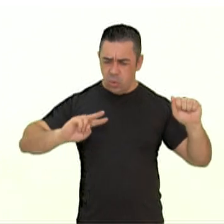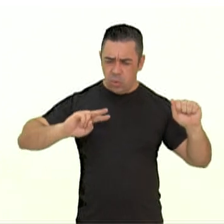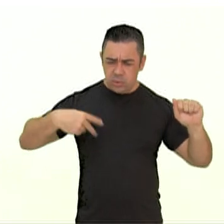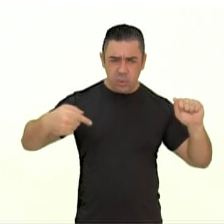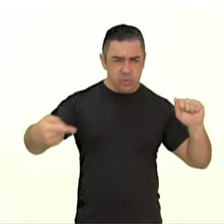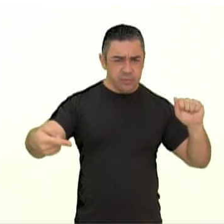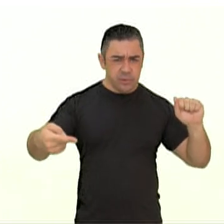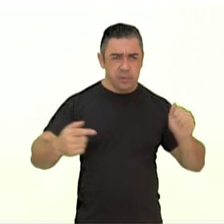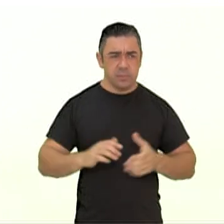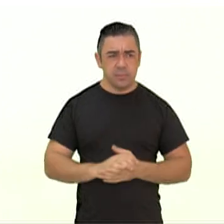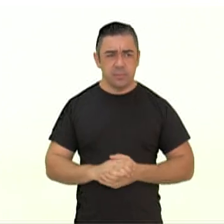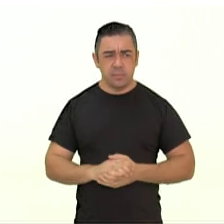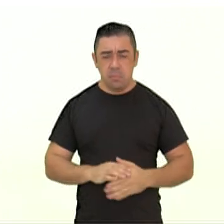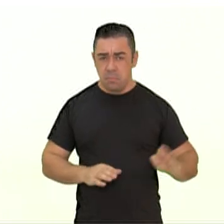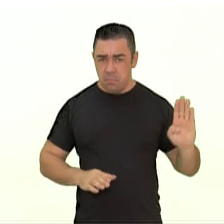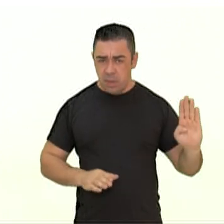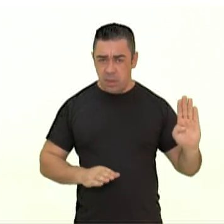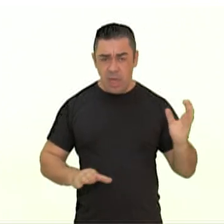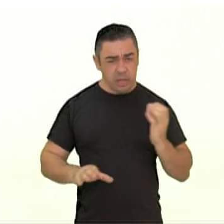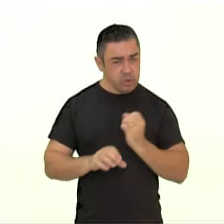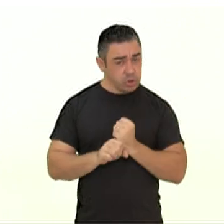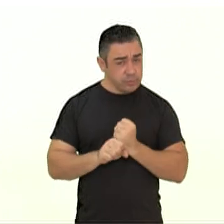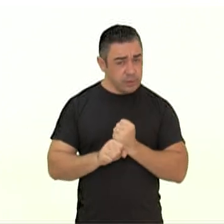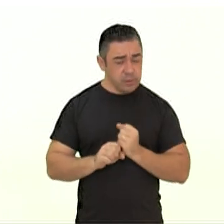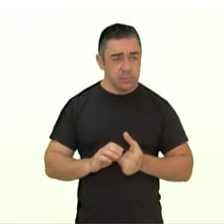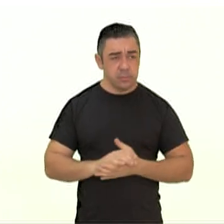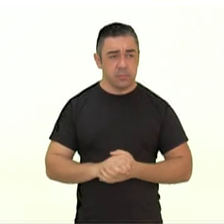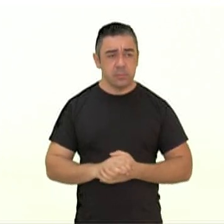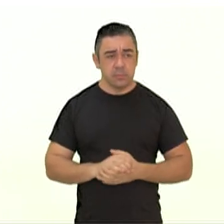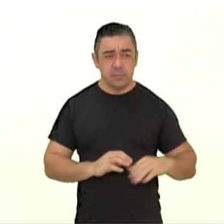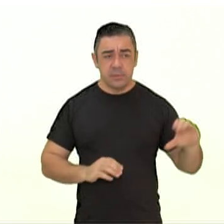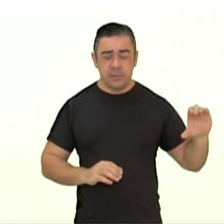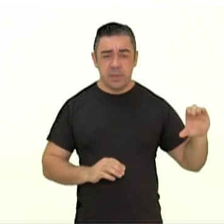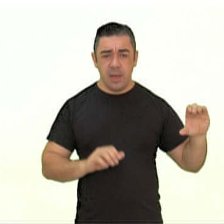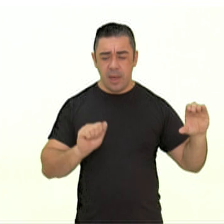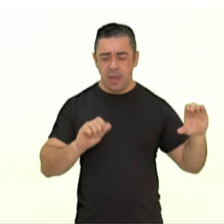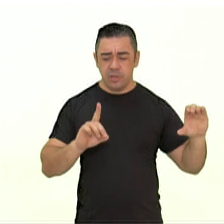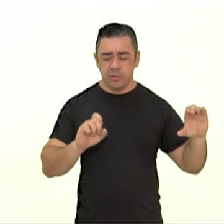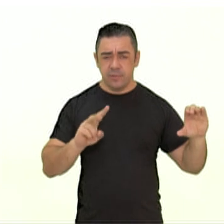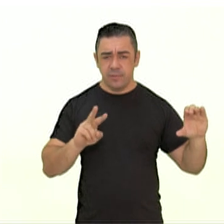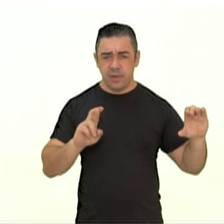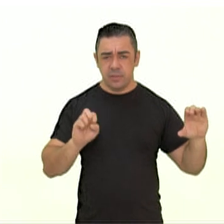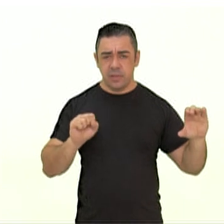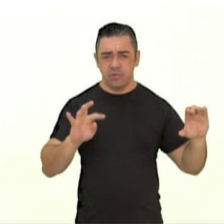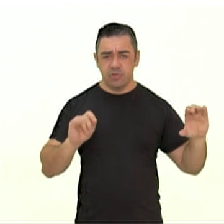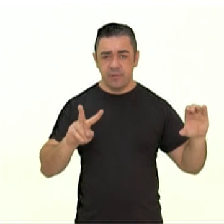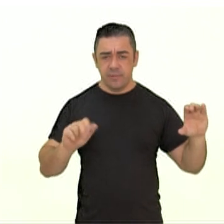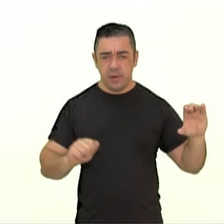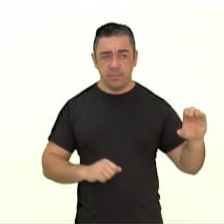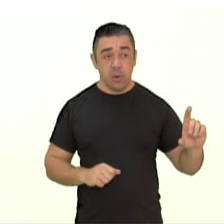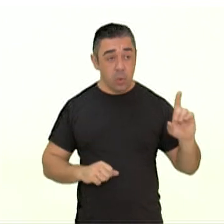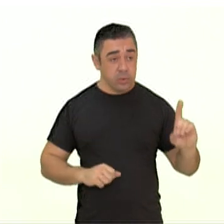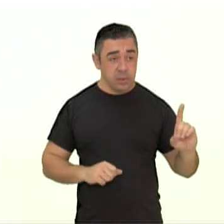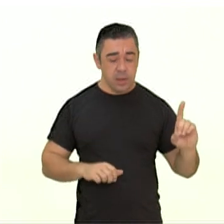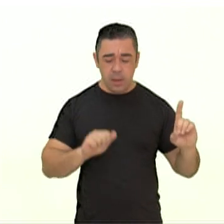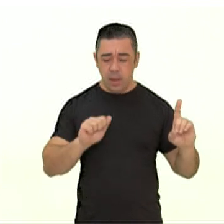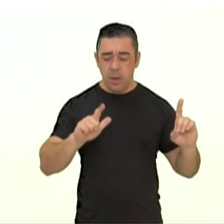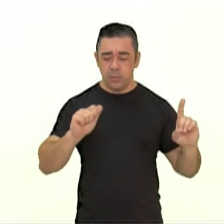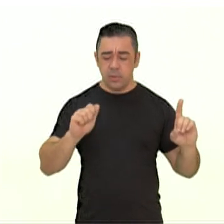consecutiva, B, aditiva, C, adversativa ou